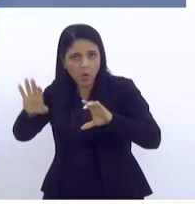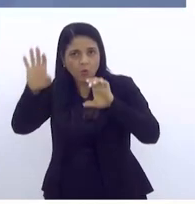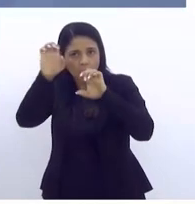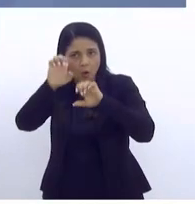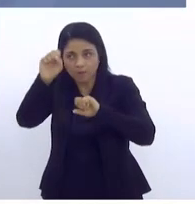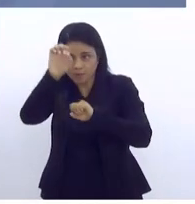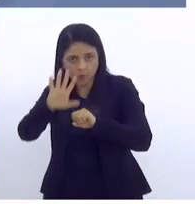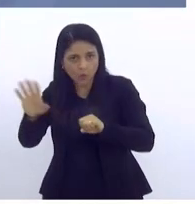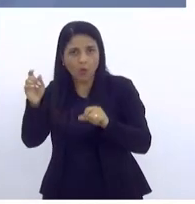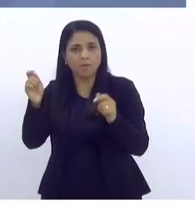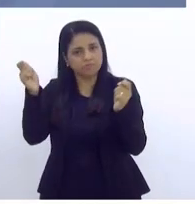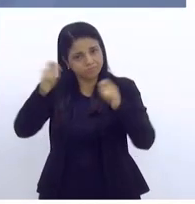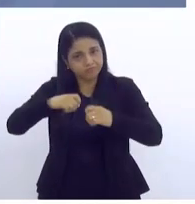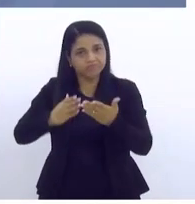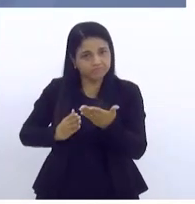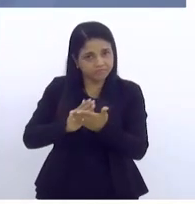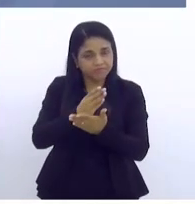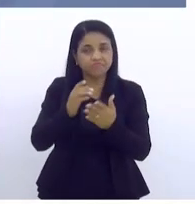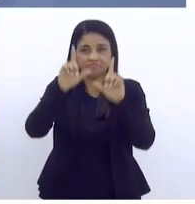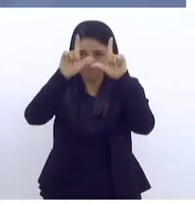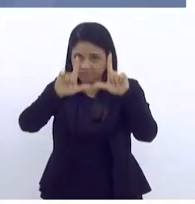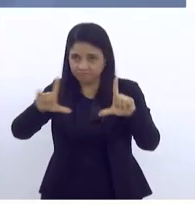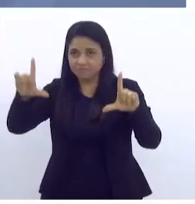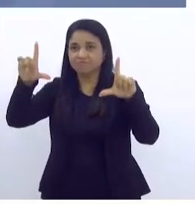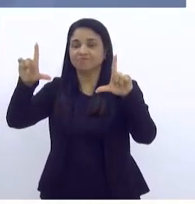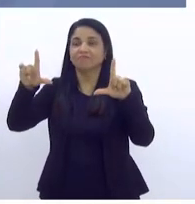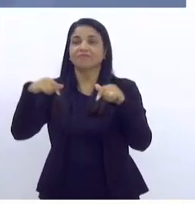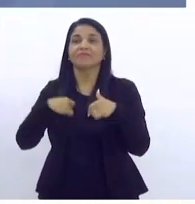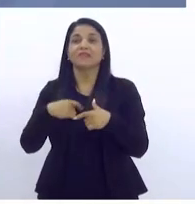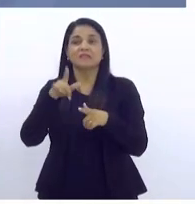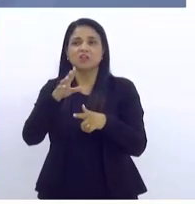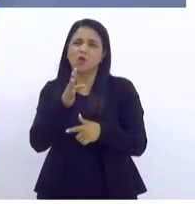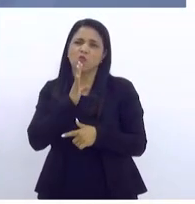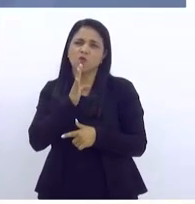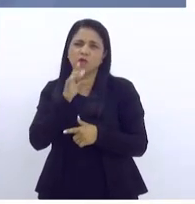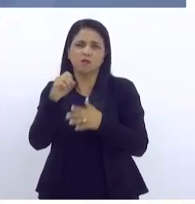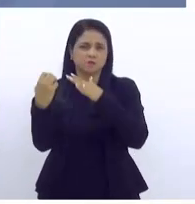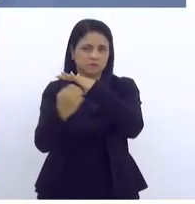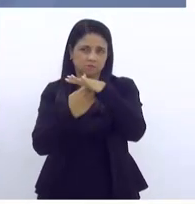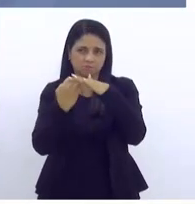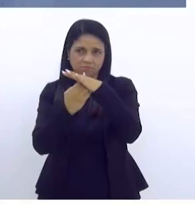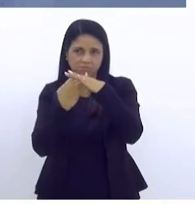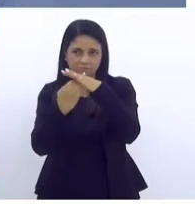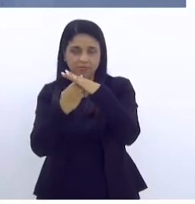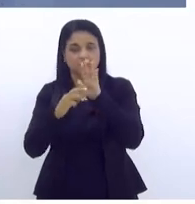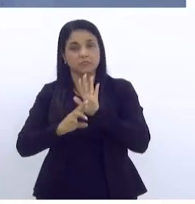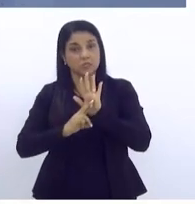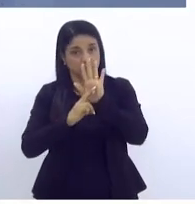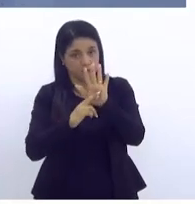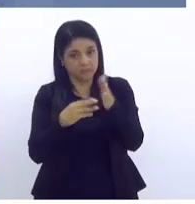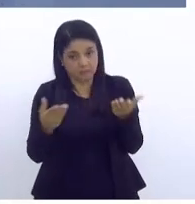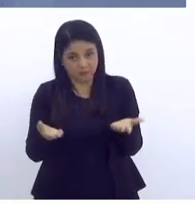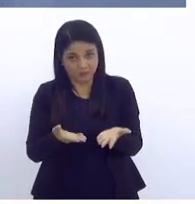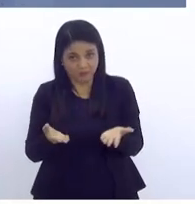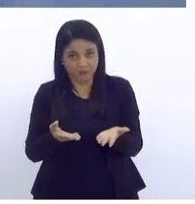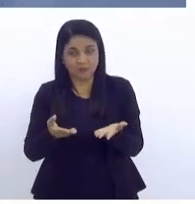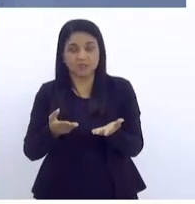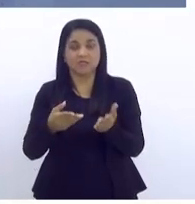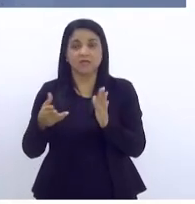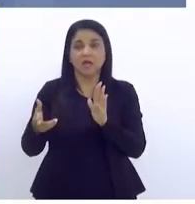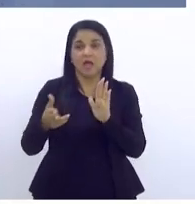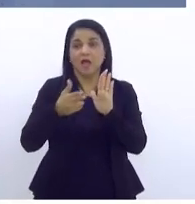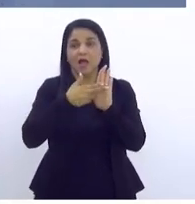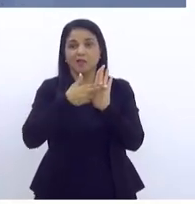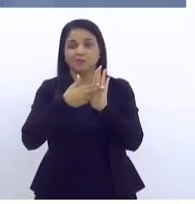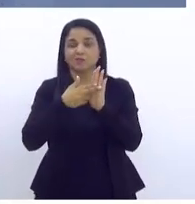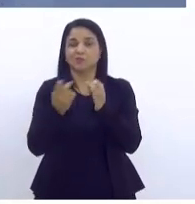passar por favor eh Então nesse slide aí todo mundo já conhece né as empresas que inclusive estão aqui representadas né que assumiram a concessão no Rio de Janeiro